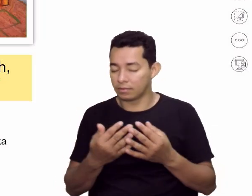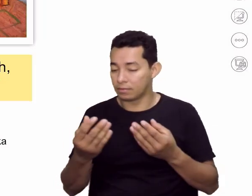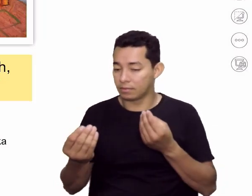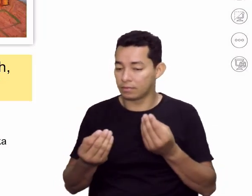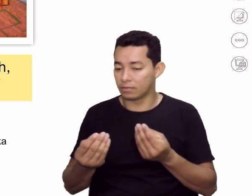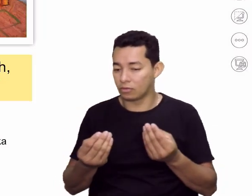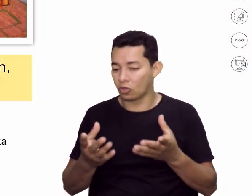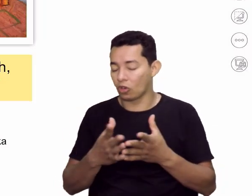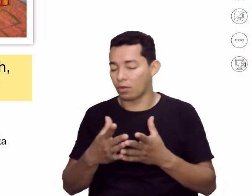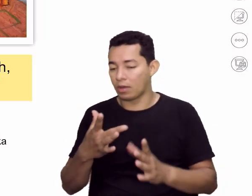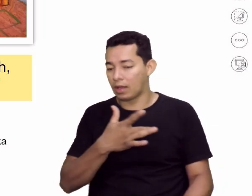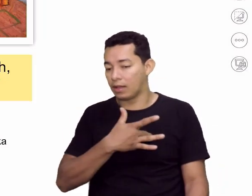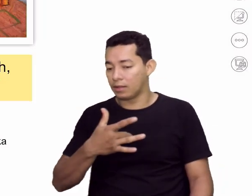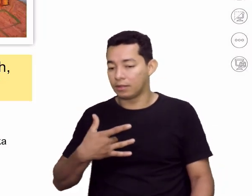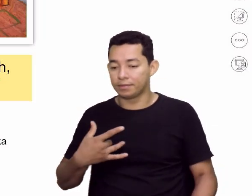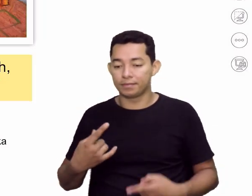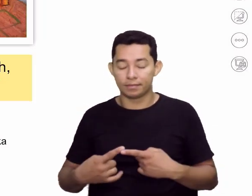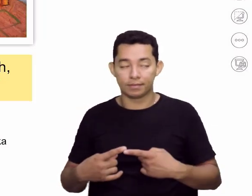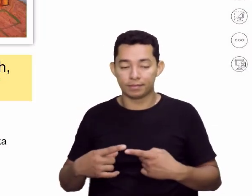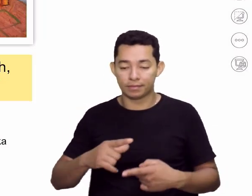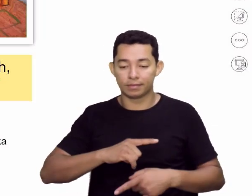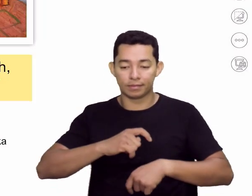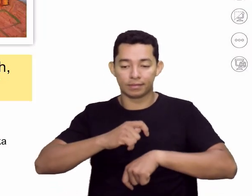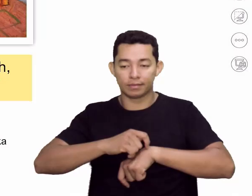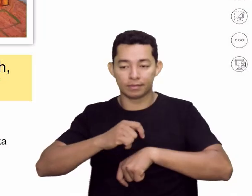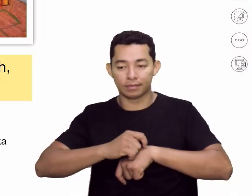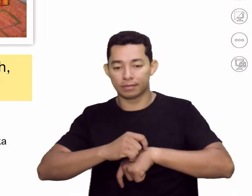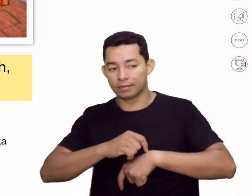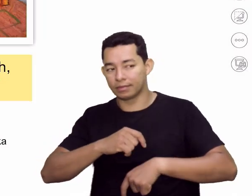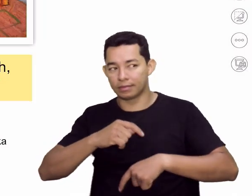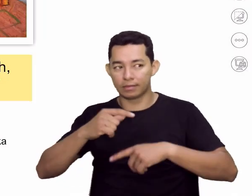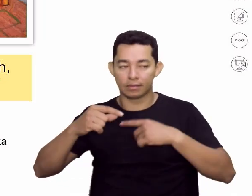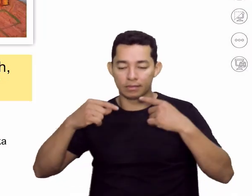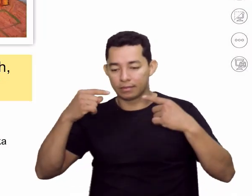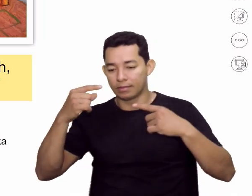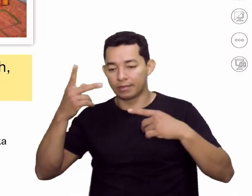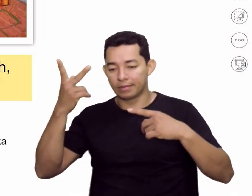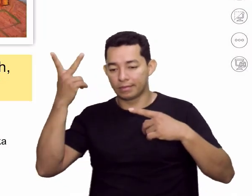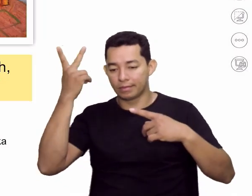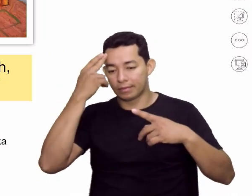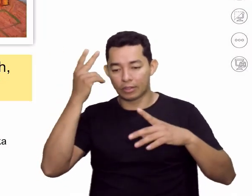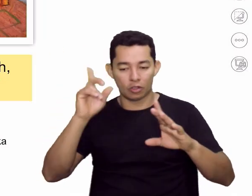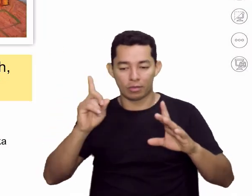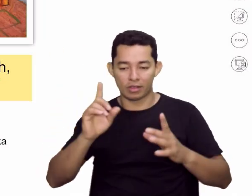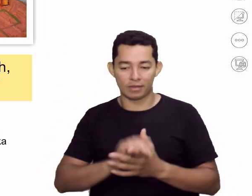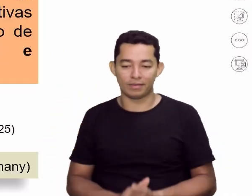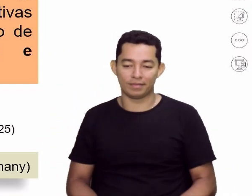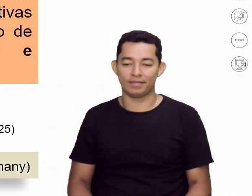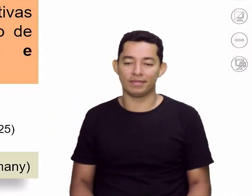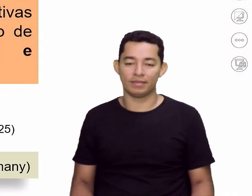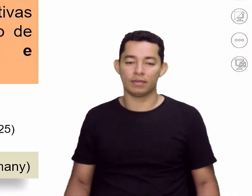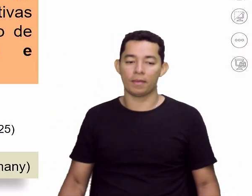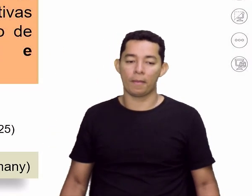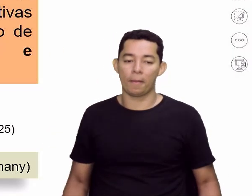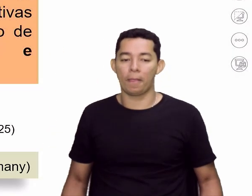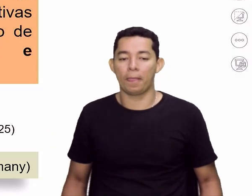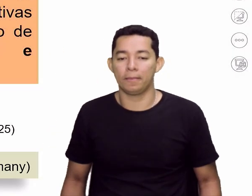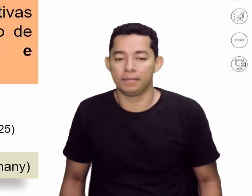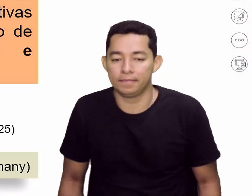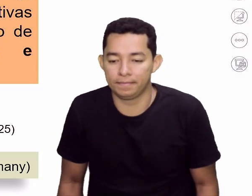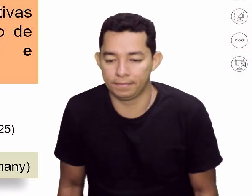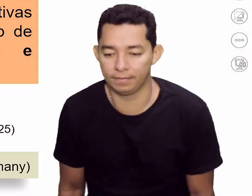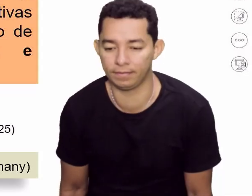saúde dele, né? Que ele tinha momentos que saía do normal, tá? Seguindo aqui, vamos ver